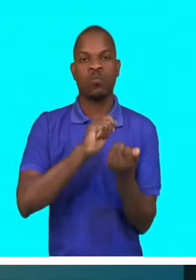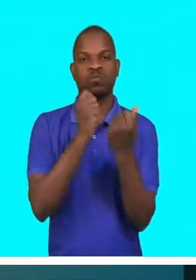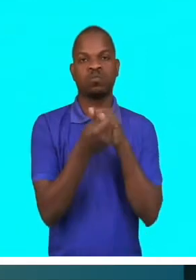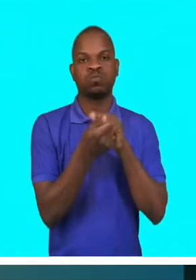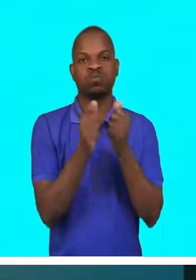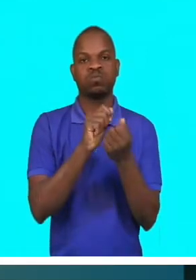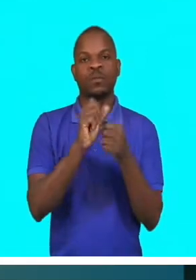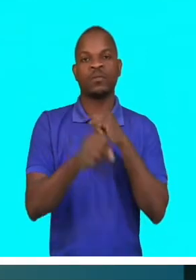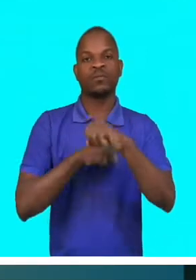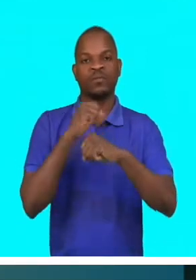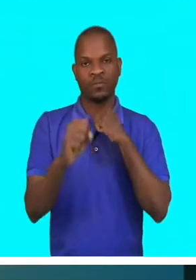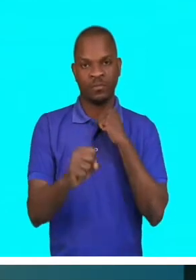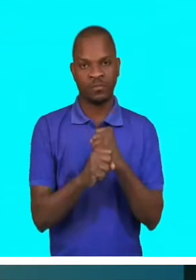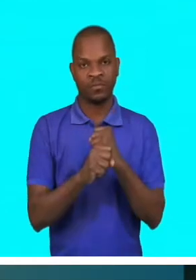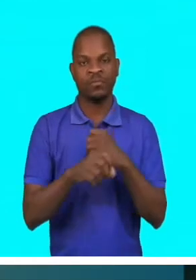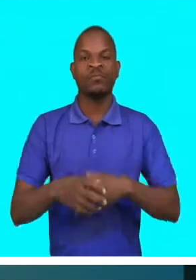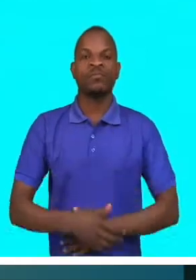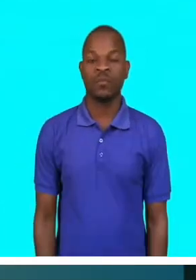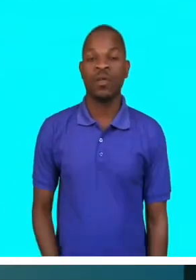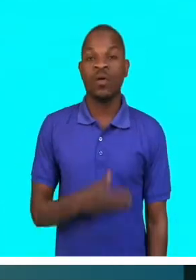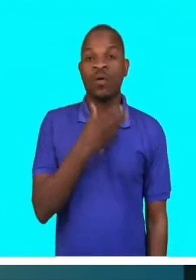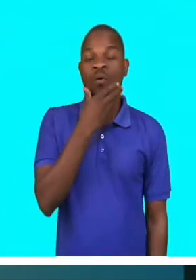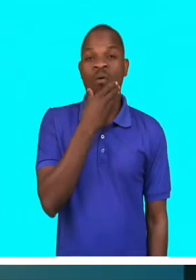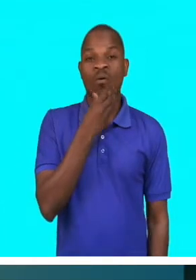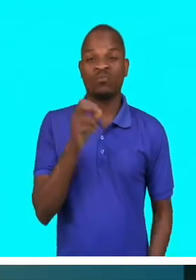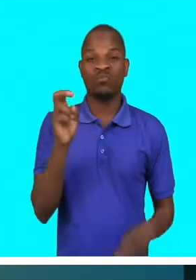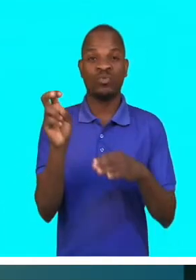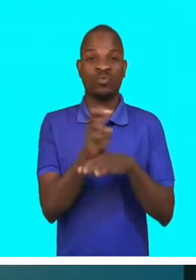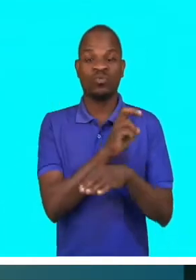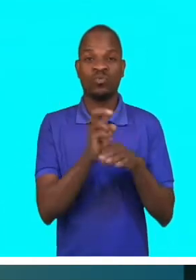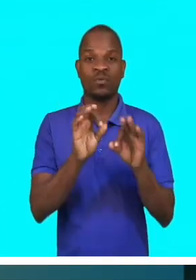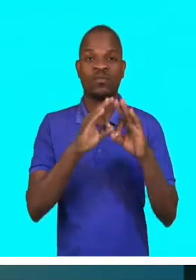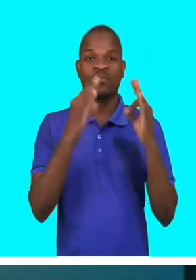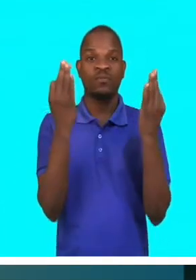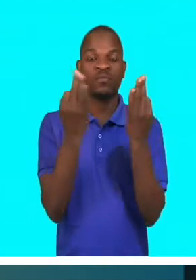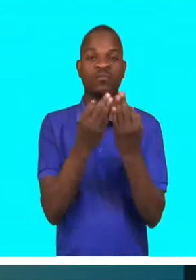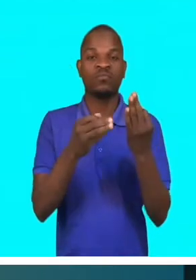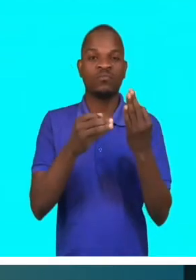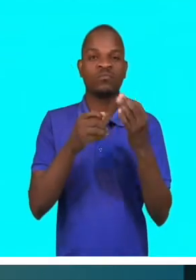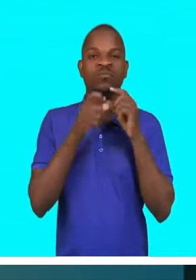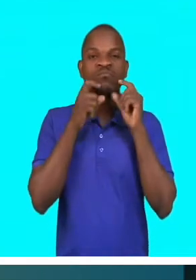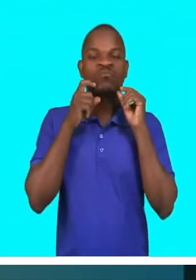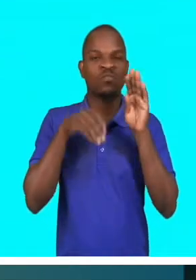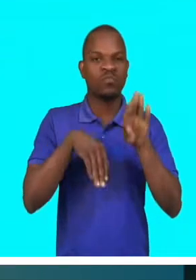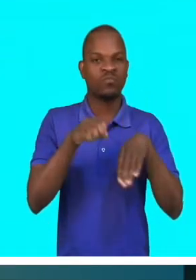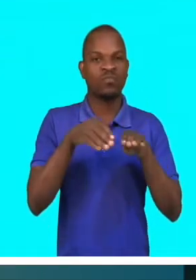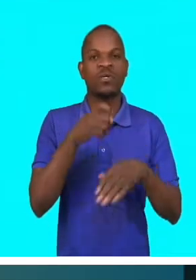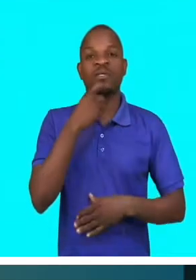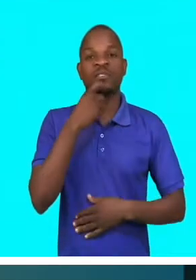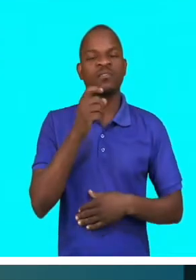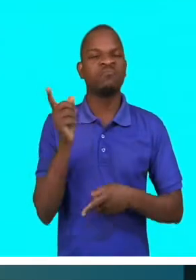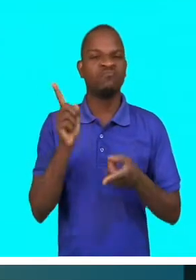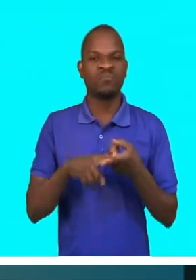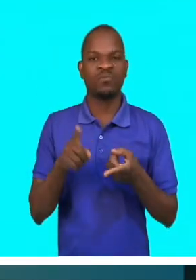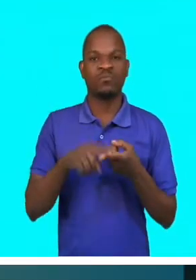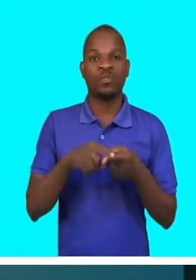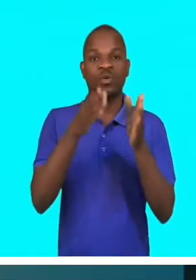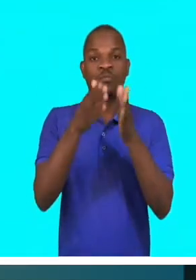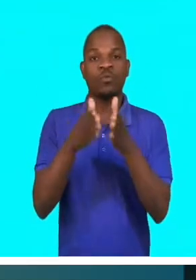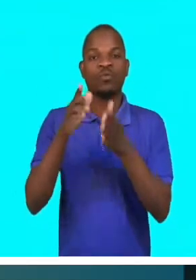alterando de ano para ano. Abdullah Abdullah, instrutor da Federação Moçambicana de Futebol, garantiu que mais